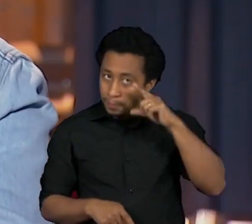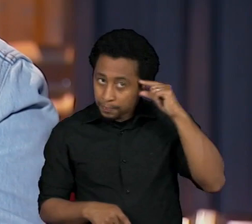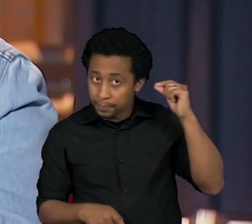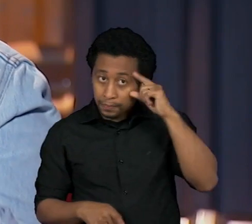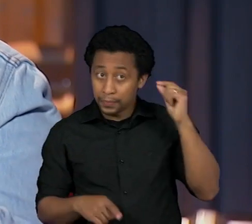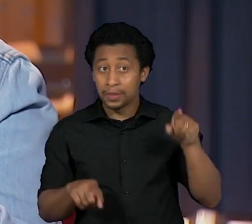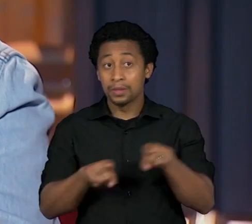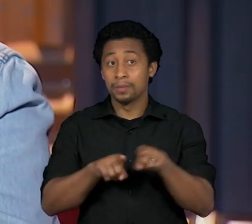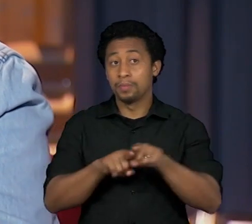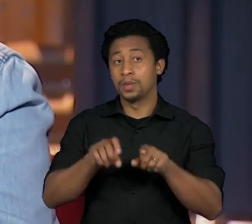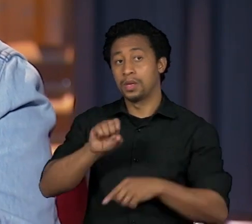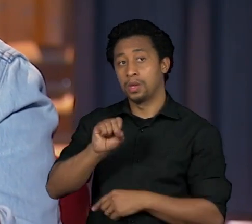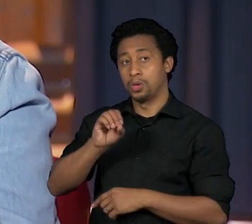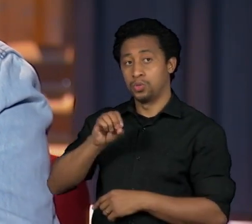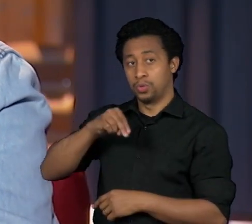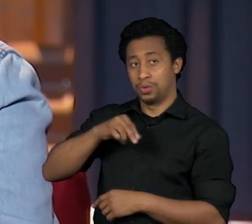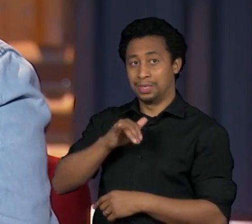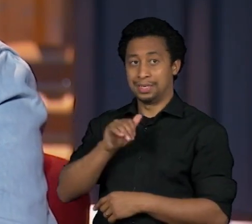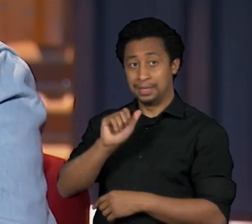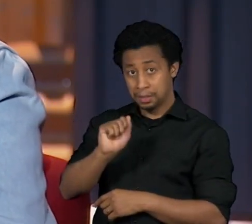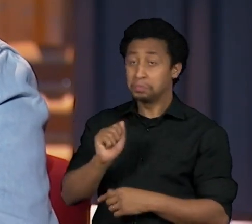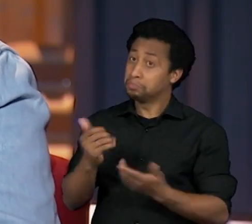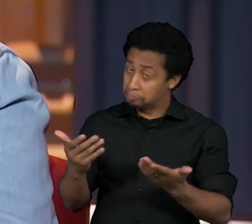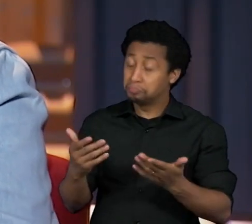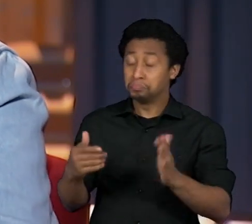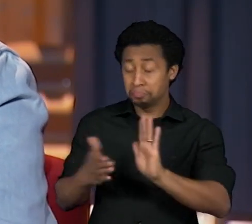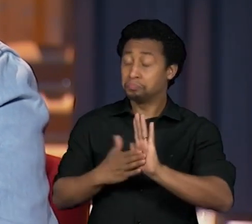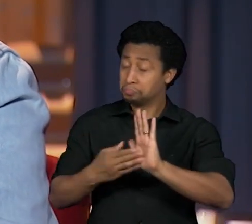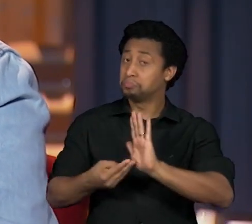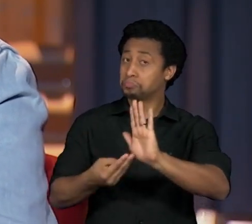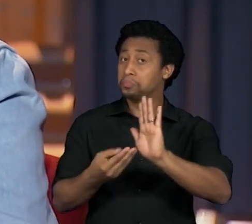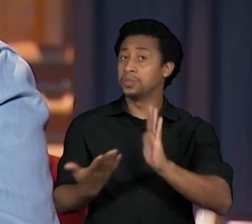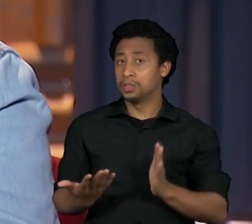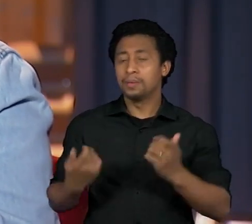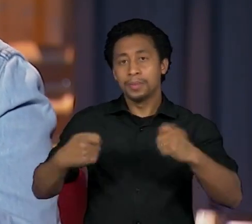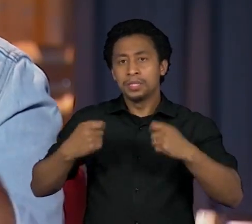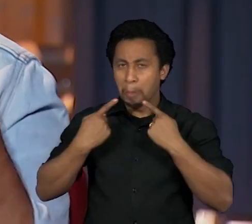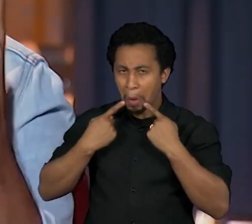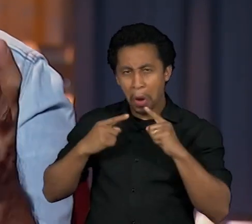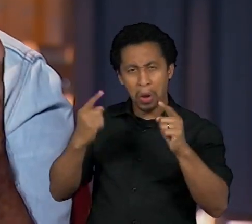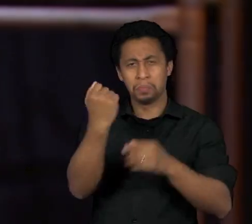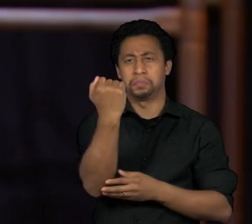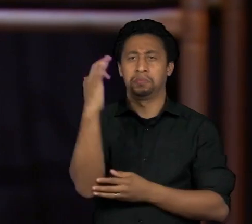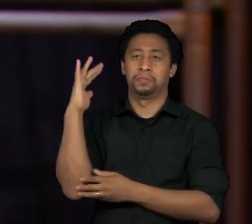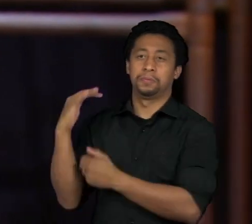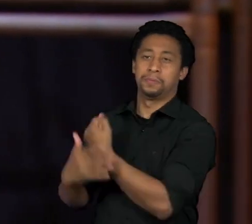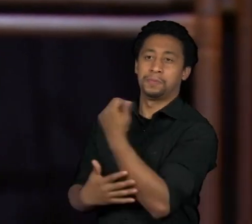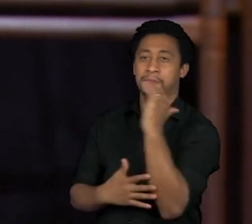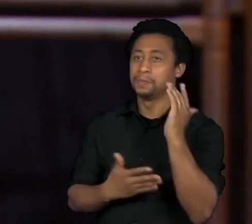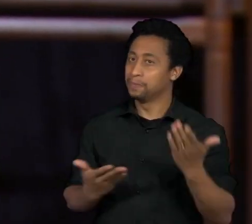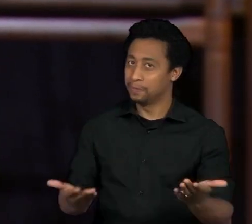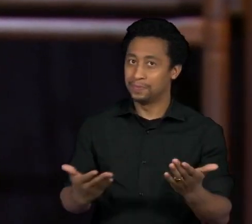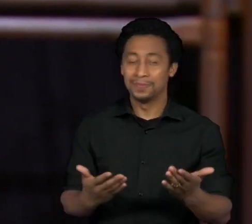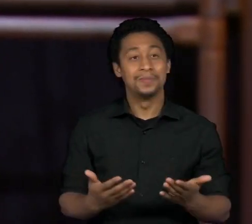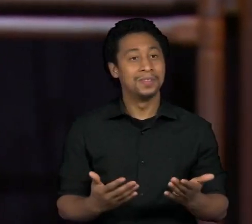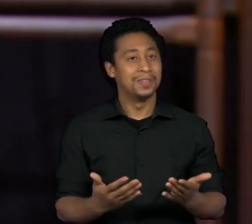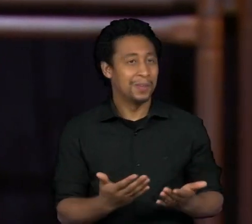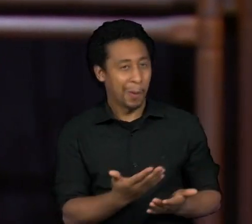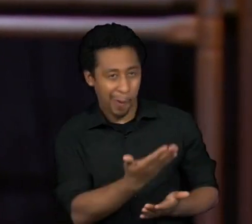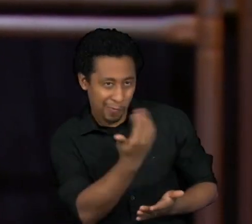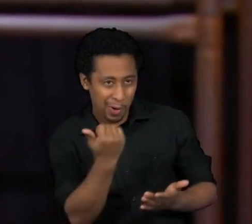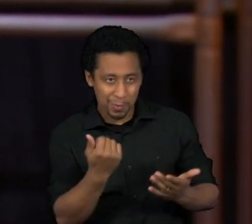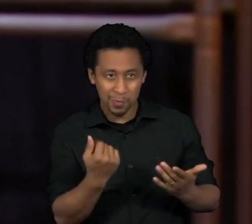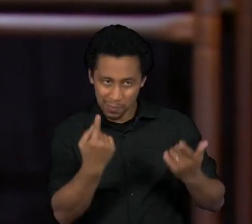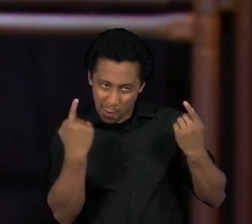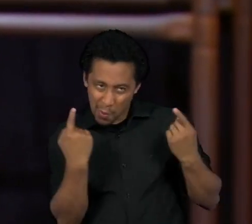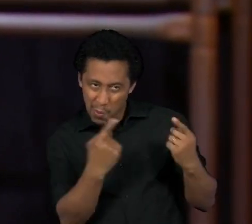Guajajara. Agora, a gente tem que fazer a crítica ambiental, Não dá para a gente olhar para o que aconteceu em Belo Monte e achar que aquilo deu certo. Vamos fazer uma